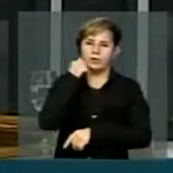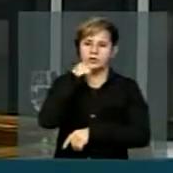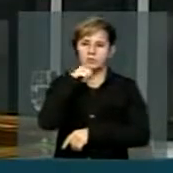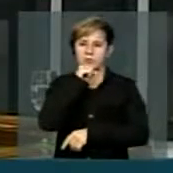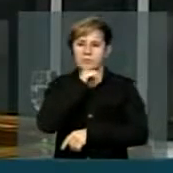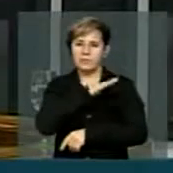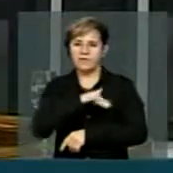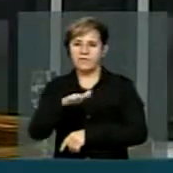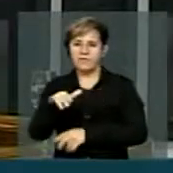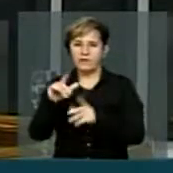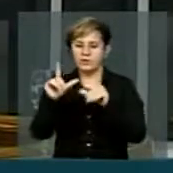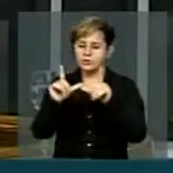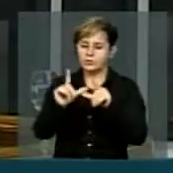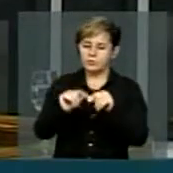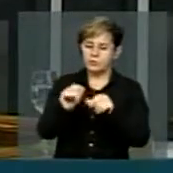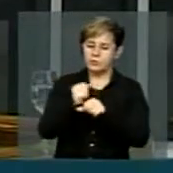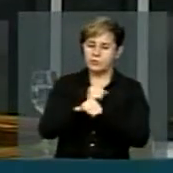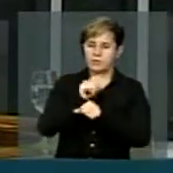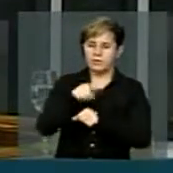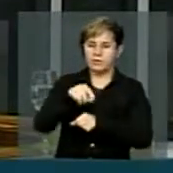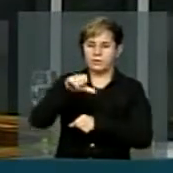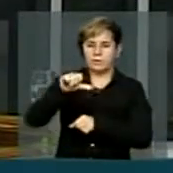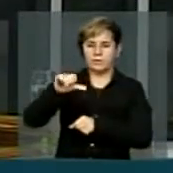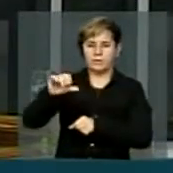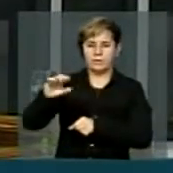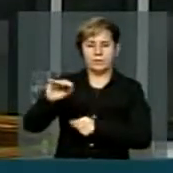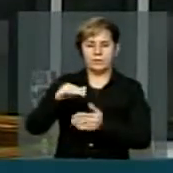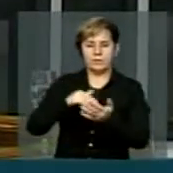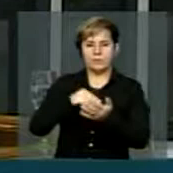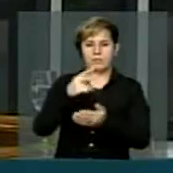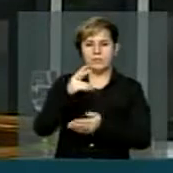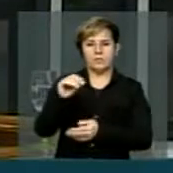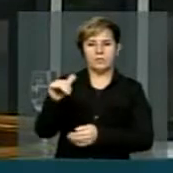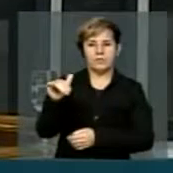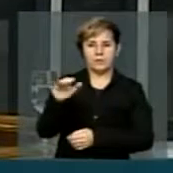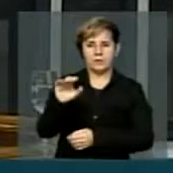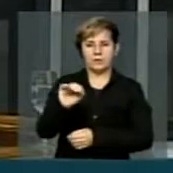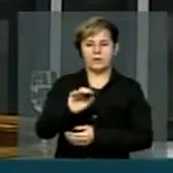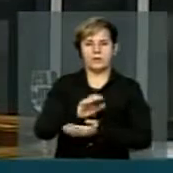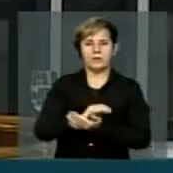materna entre os anos de 1990 e 2010.